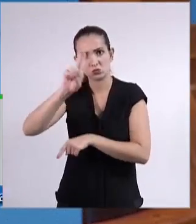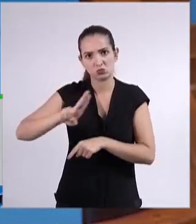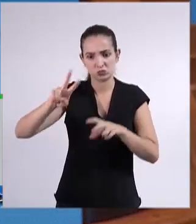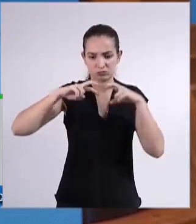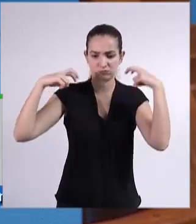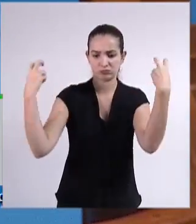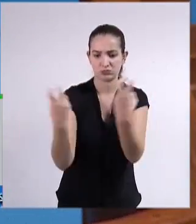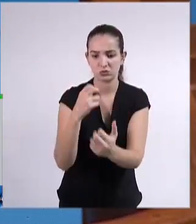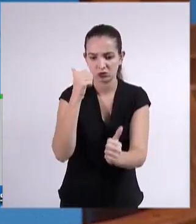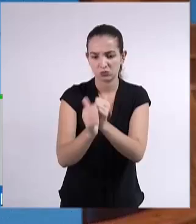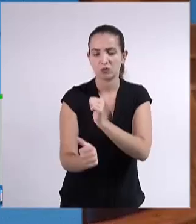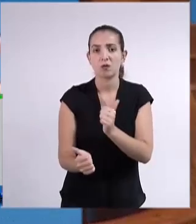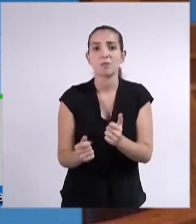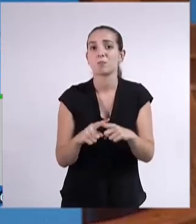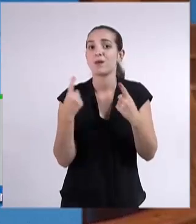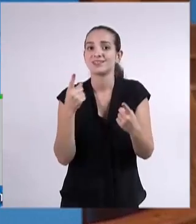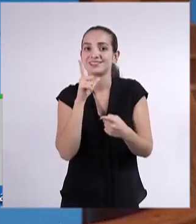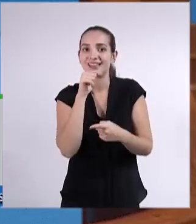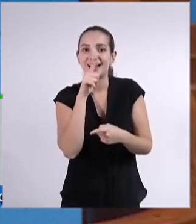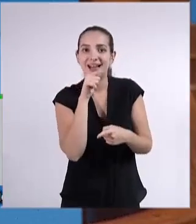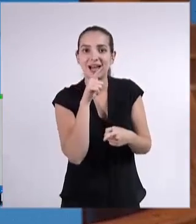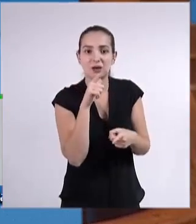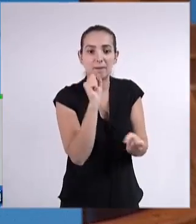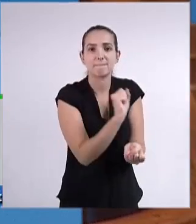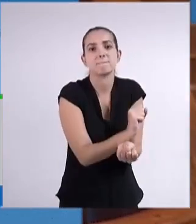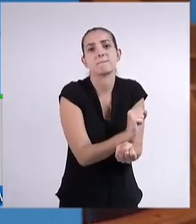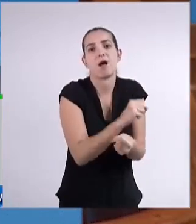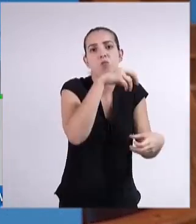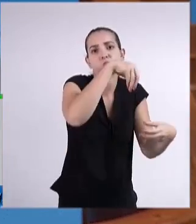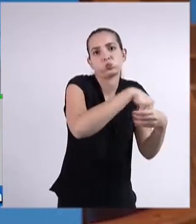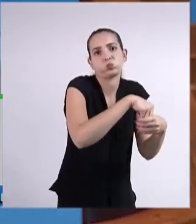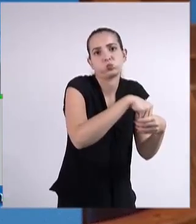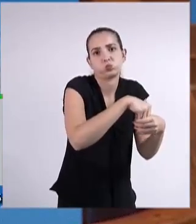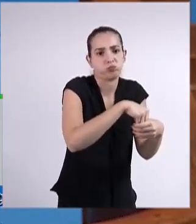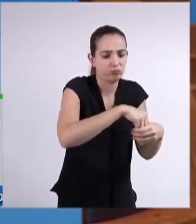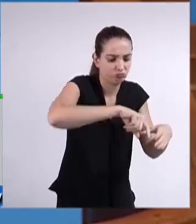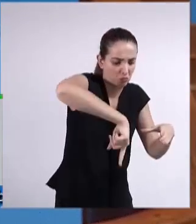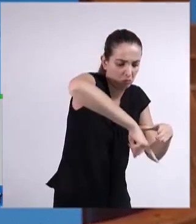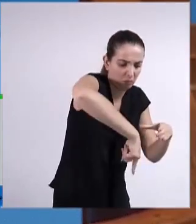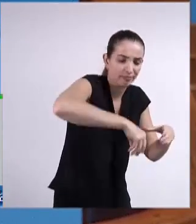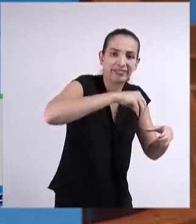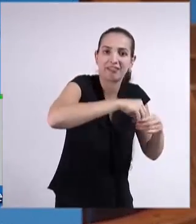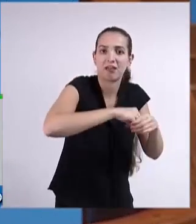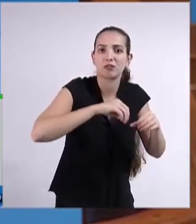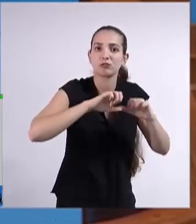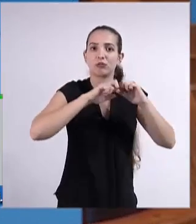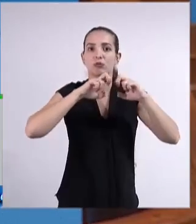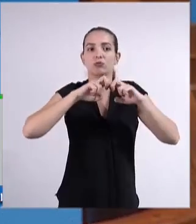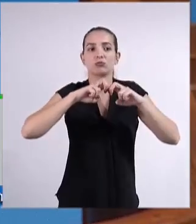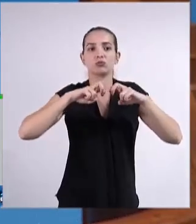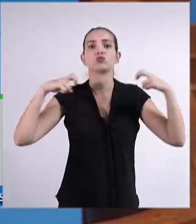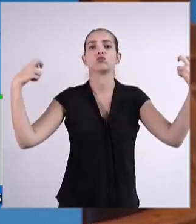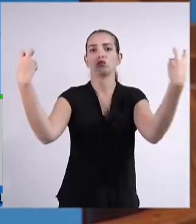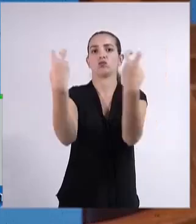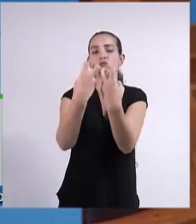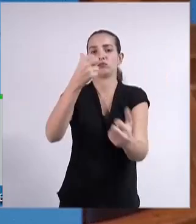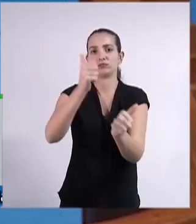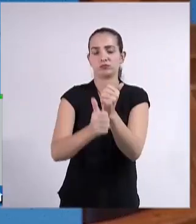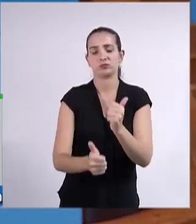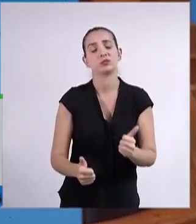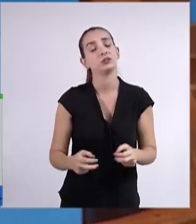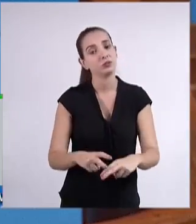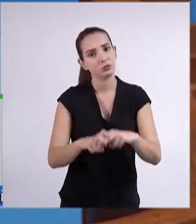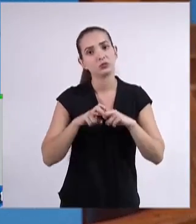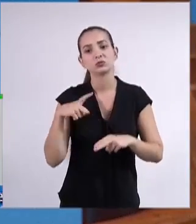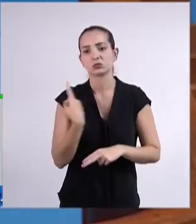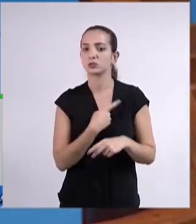aquela água acumulada lá. Então, assim, um verdadeiro absurdo. Então, nós precisamos unir os deputados, precisamos unir a imprensa, os